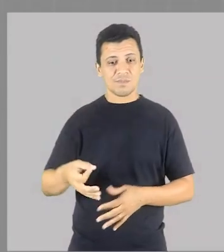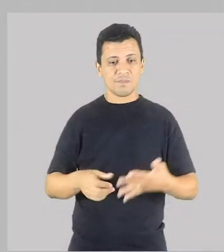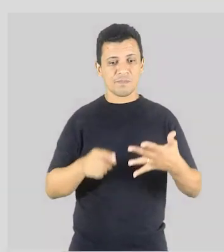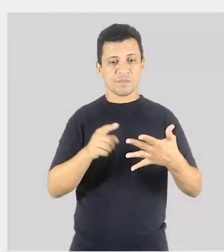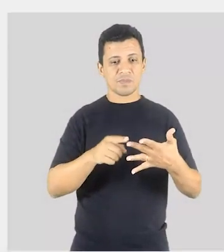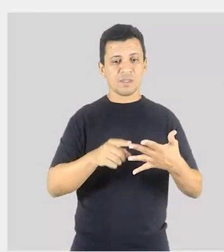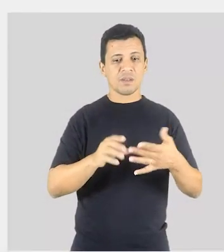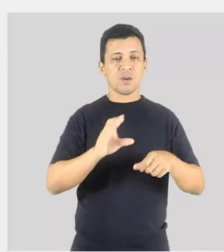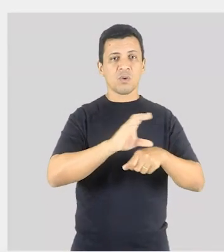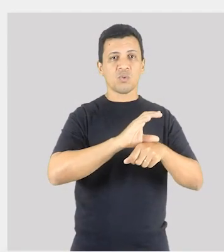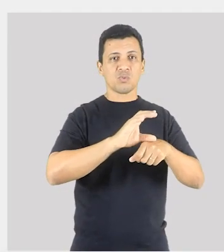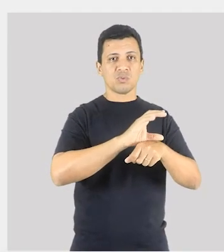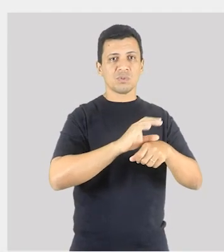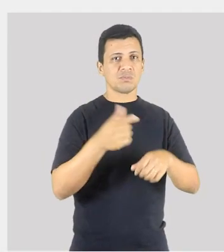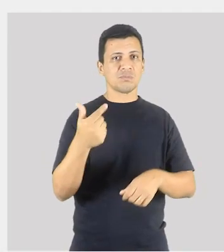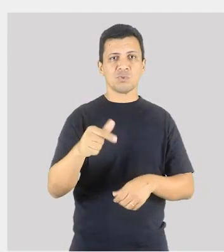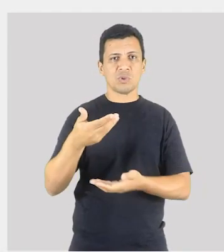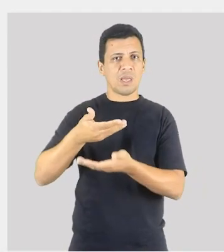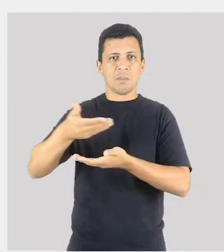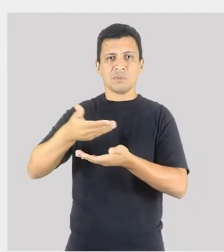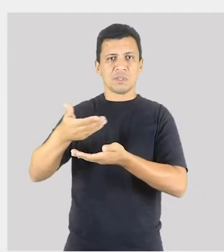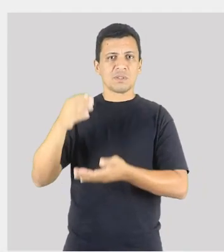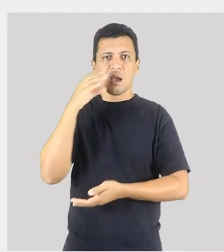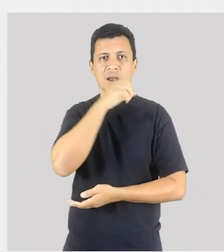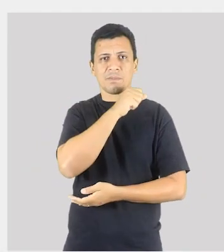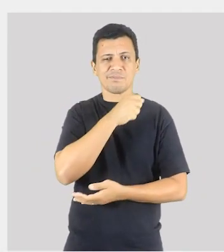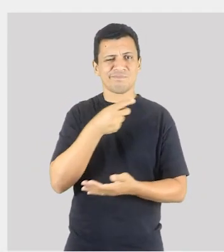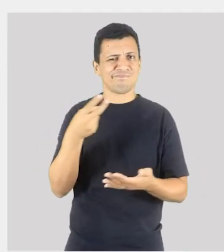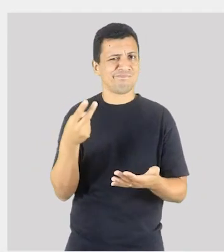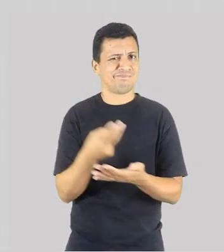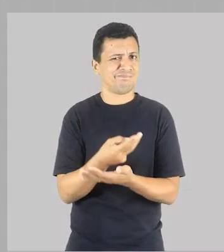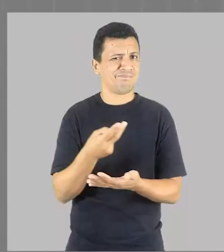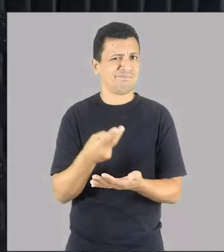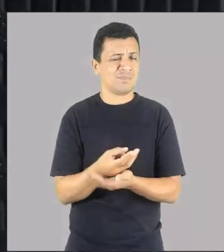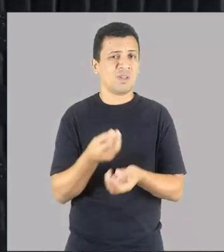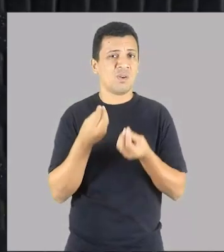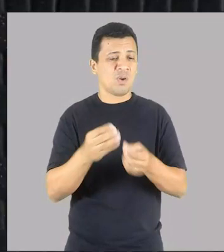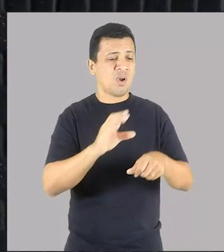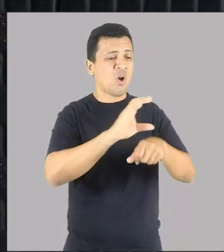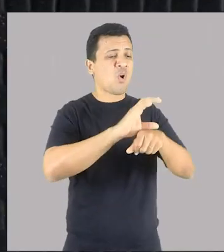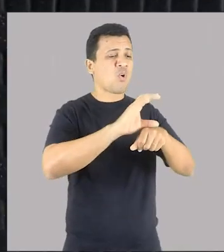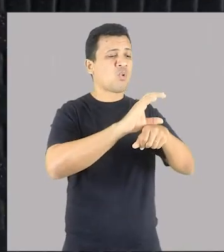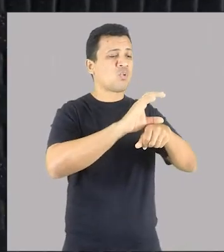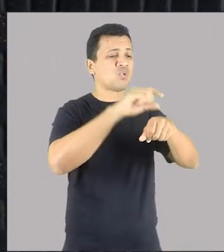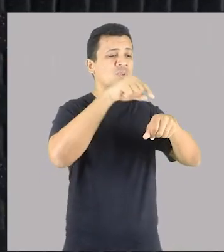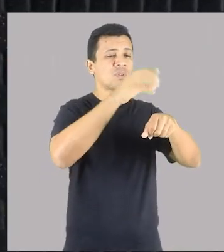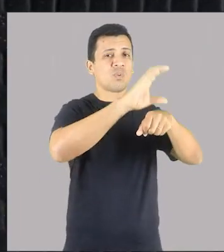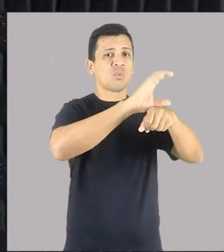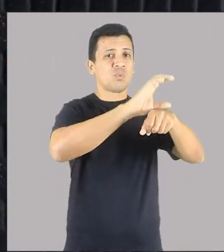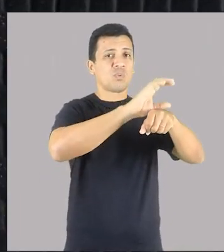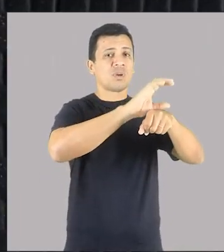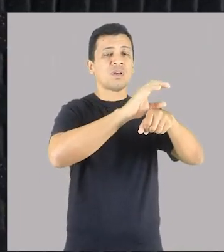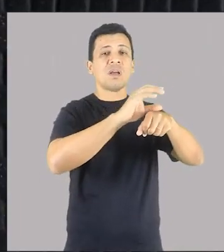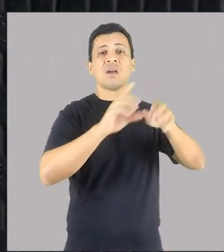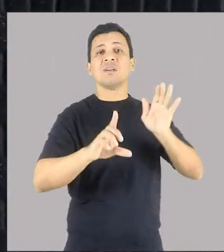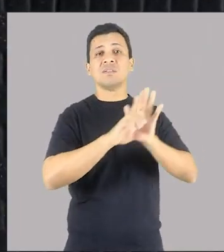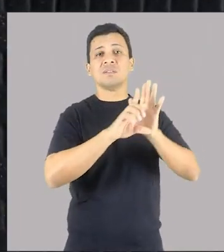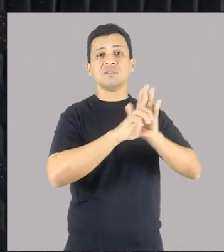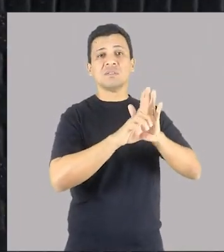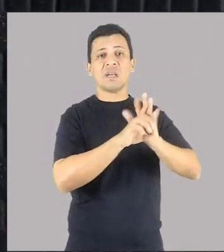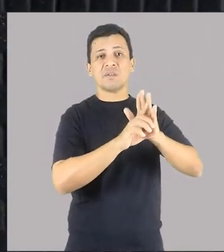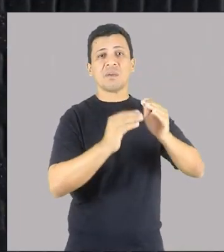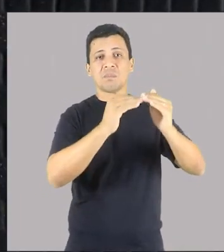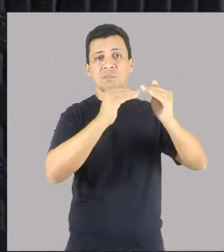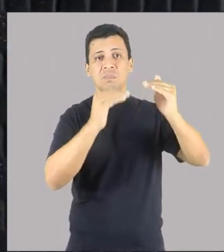não tem aplicação imediata, absolutamente incorreta. É da Constituição que parte o regime jurídico